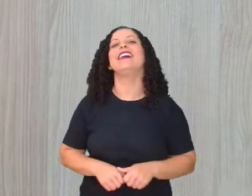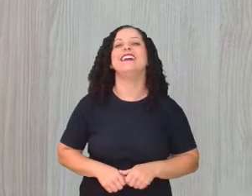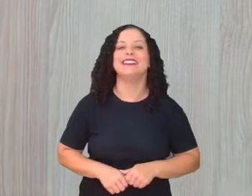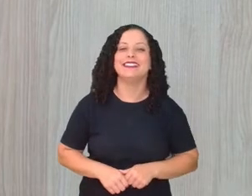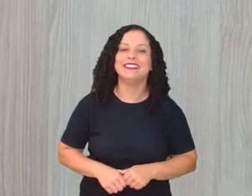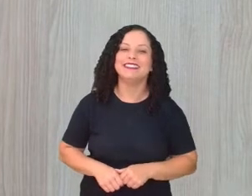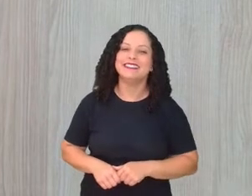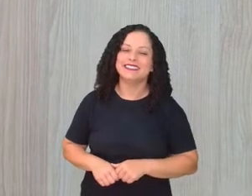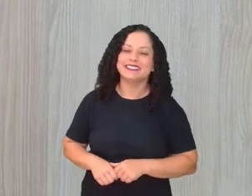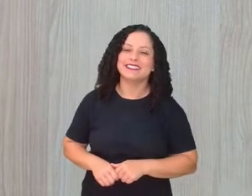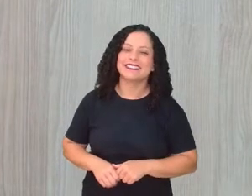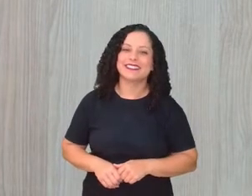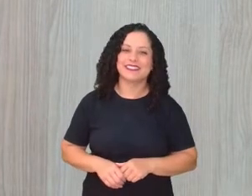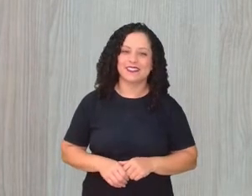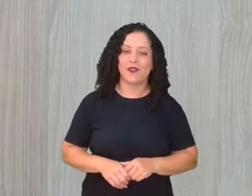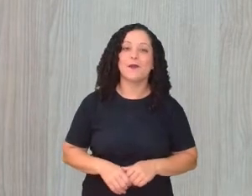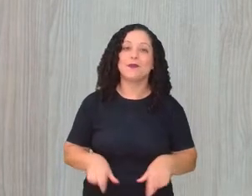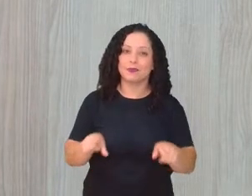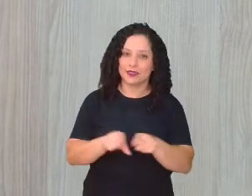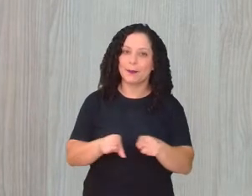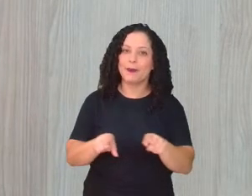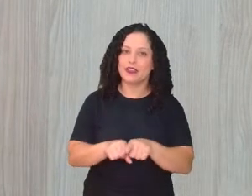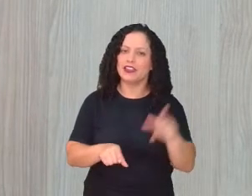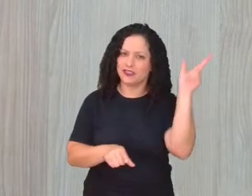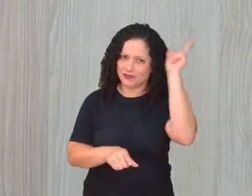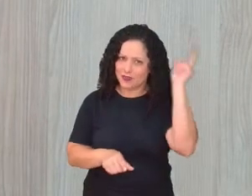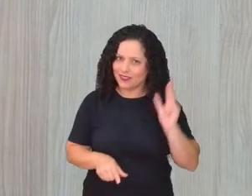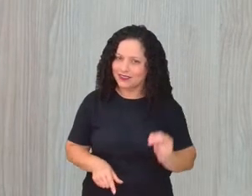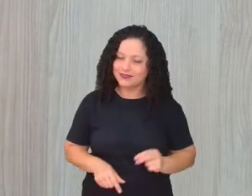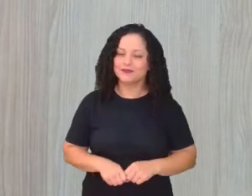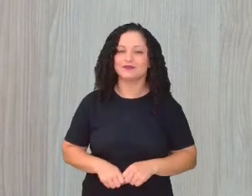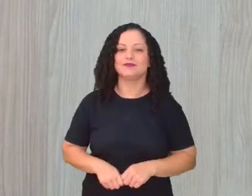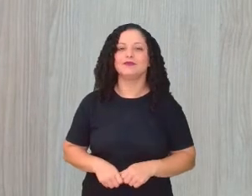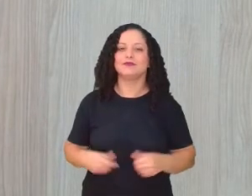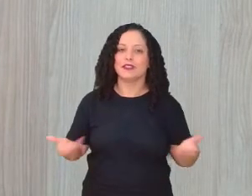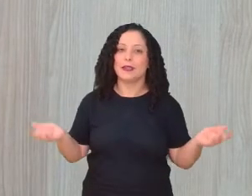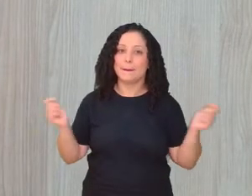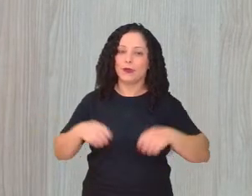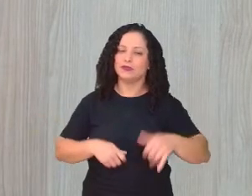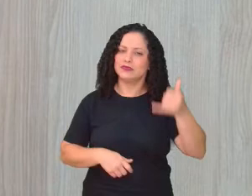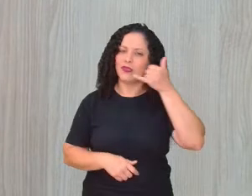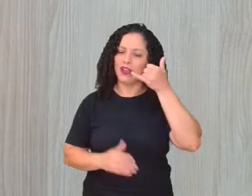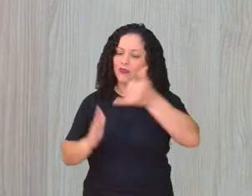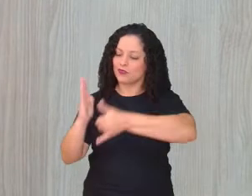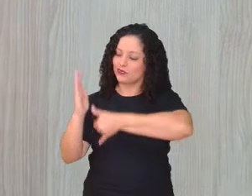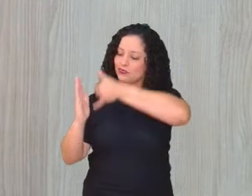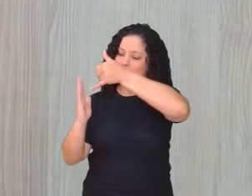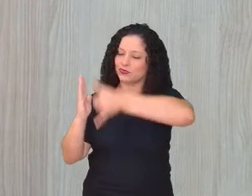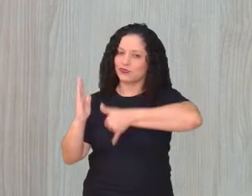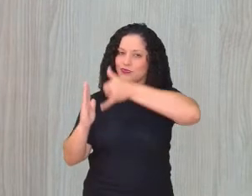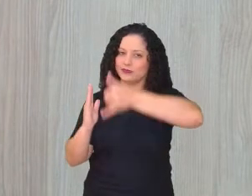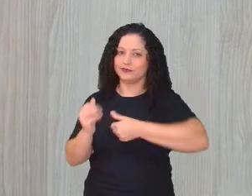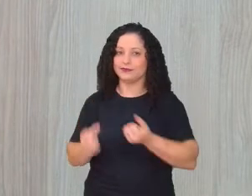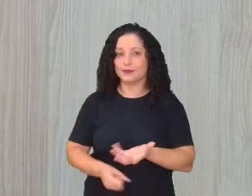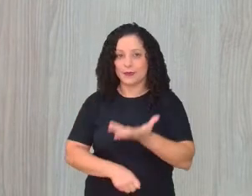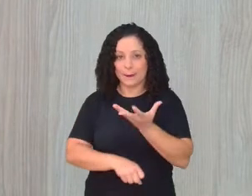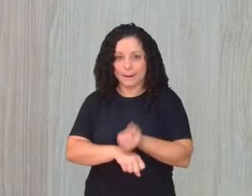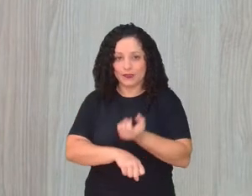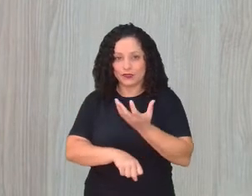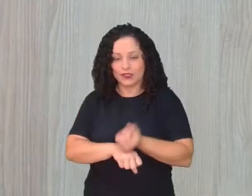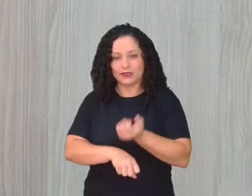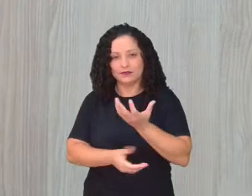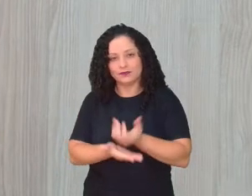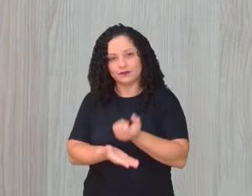Luciano. Juninho também. Então, você pode direcionar a câmera do seu celular, baixar o aplicativo do